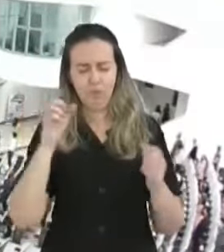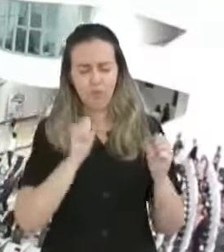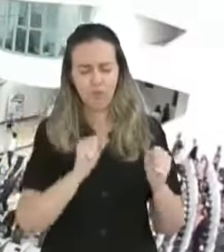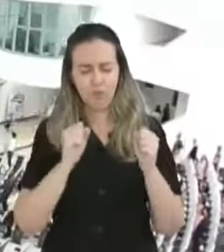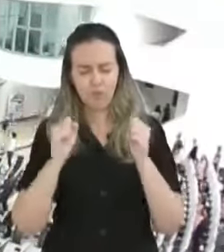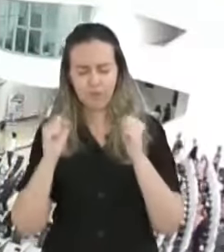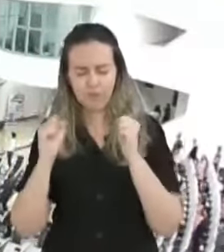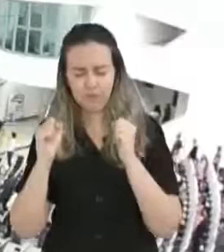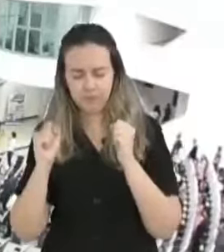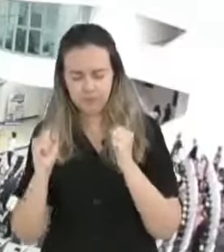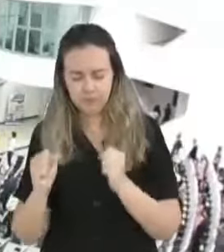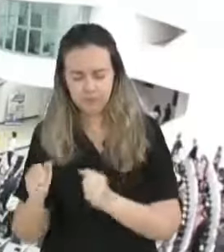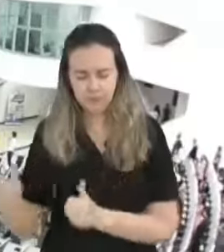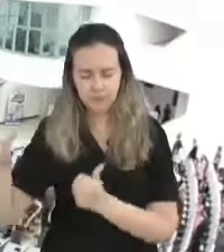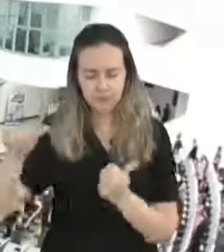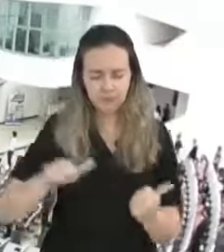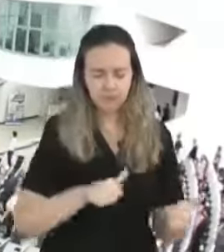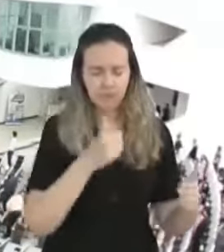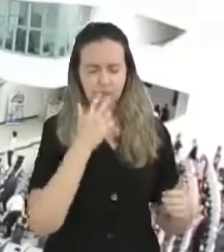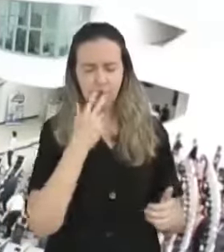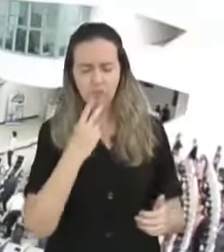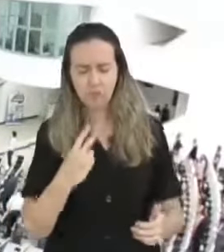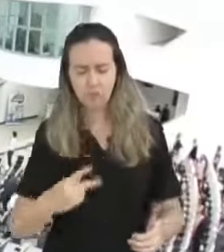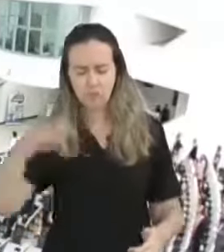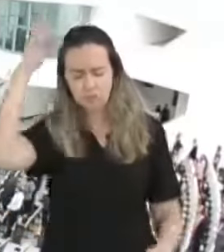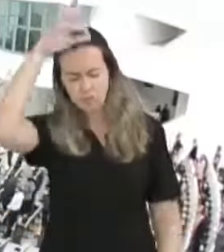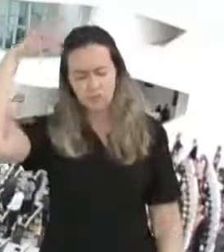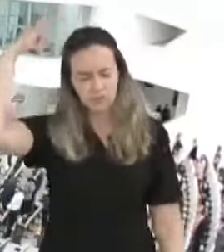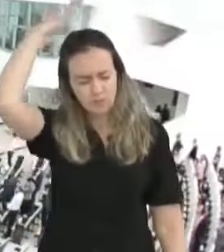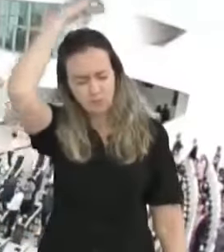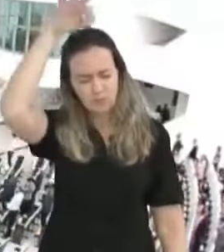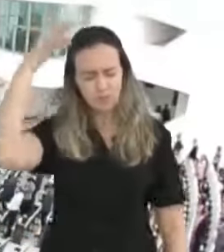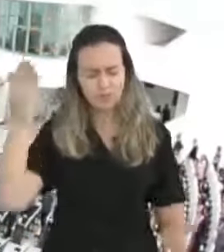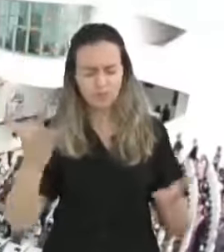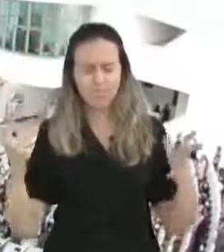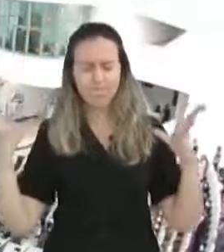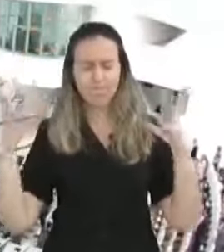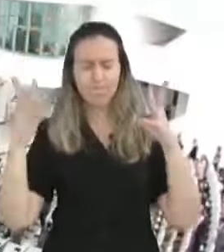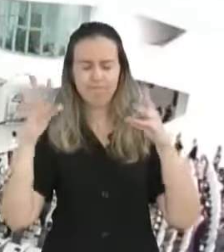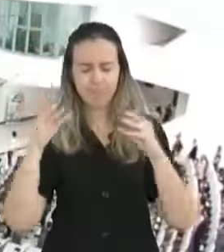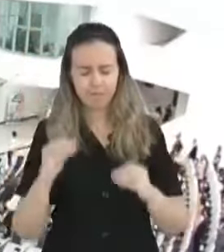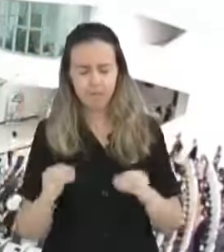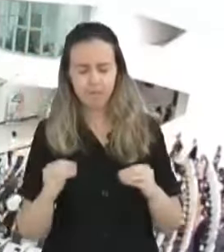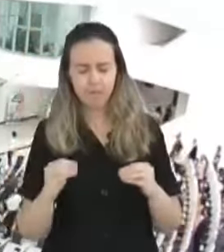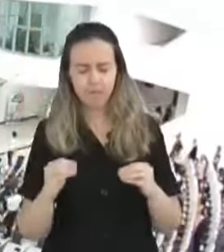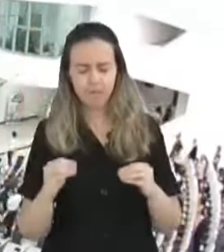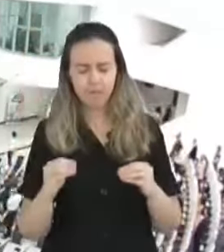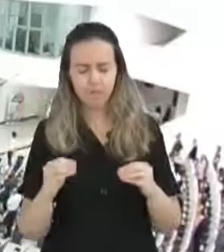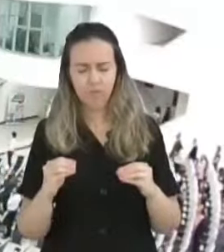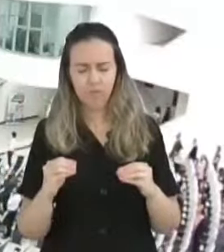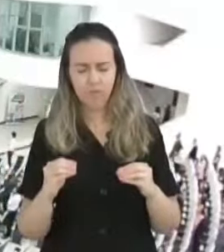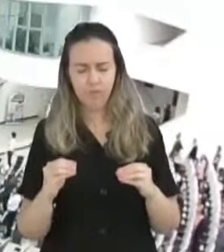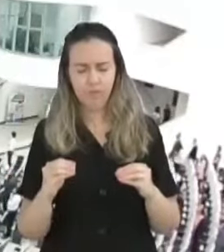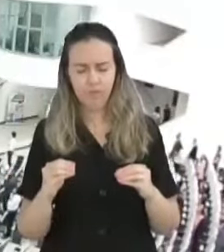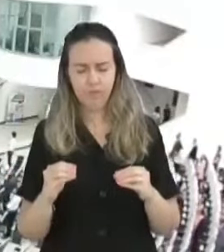Santo. Batiza com o Espírito Santo esta noite. Aqueles que ainda não são batizados,